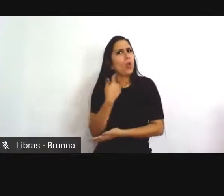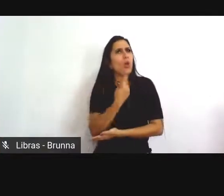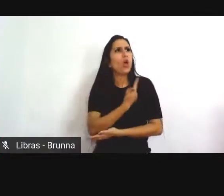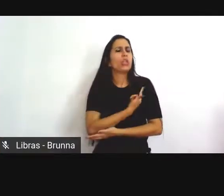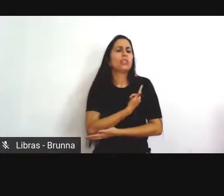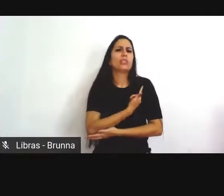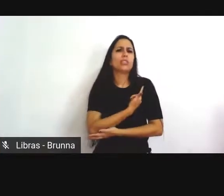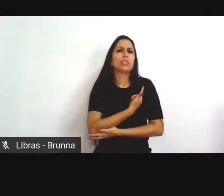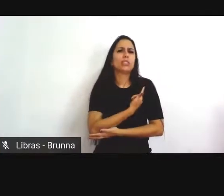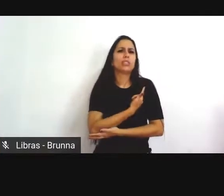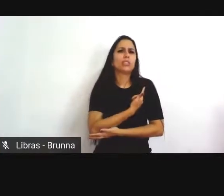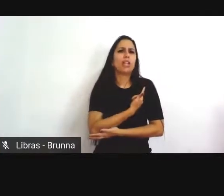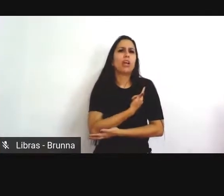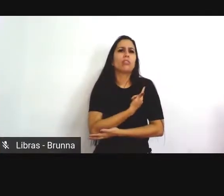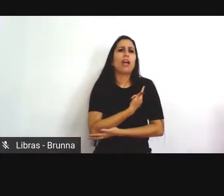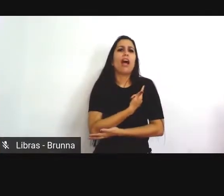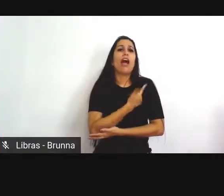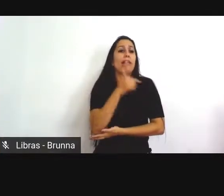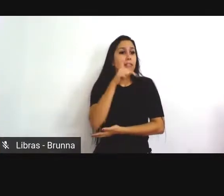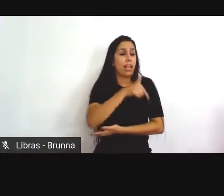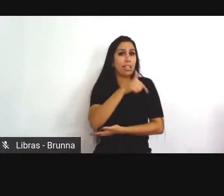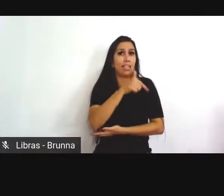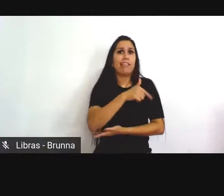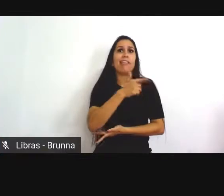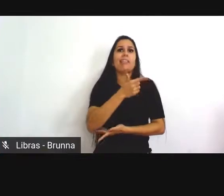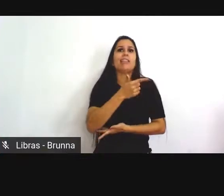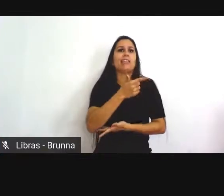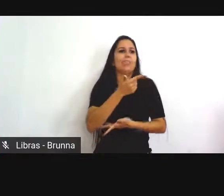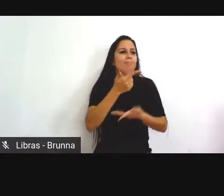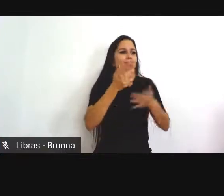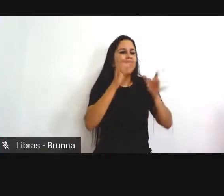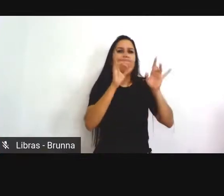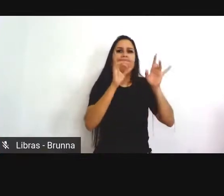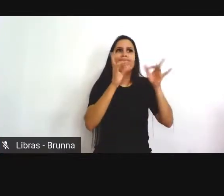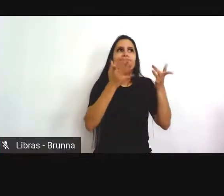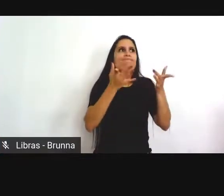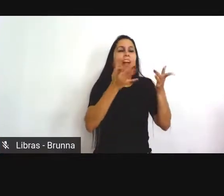outra instituição de estricto senso,